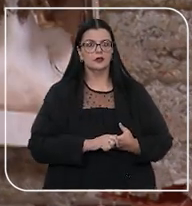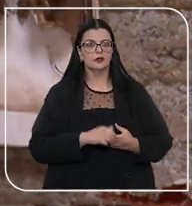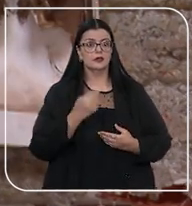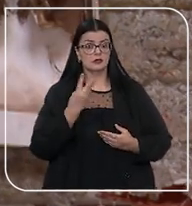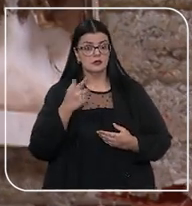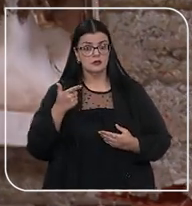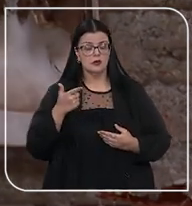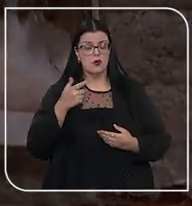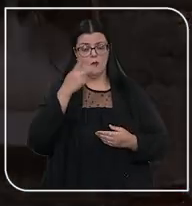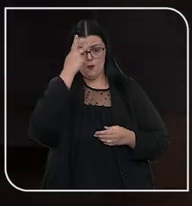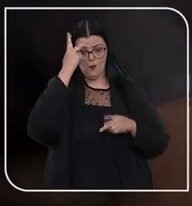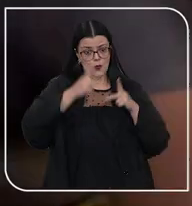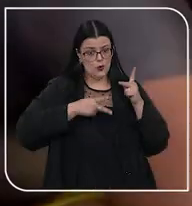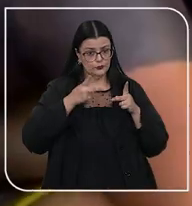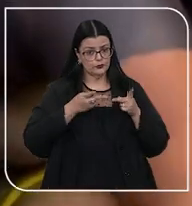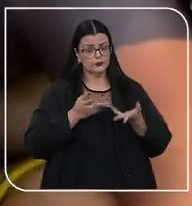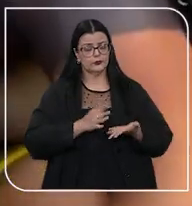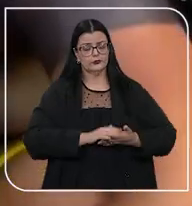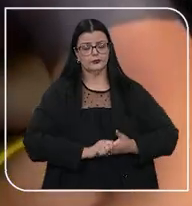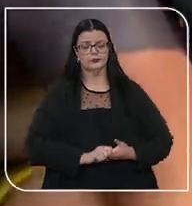305 povos indígenas, né?